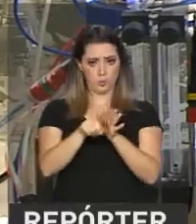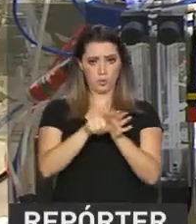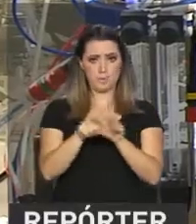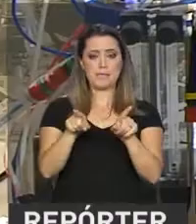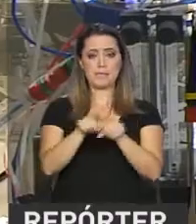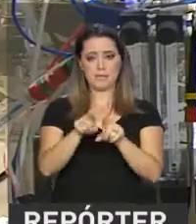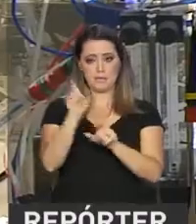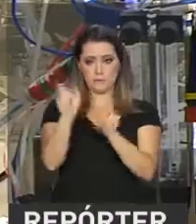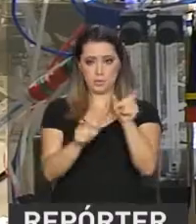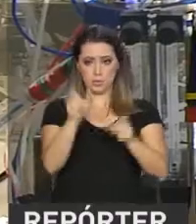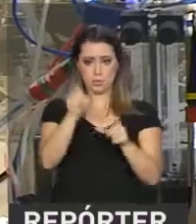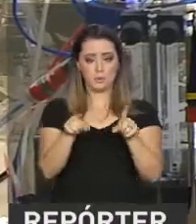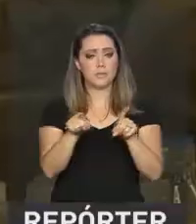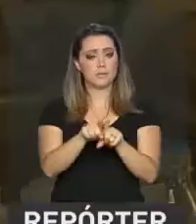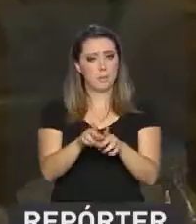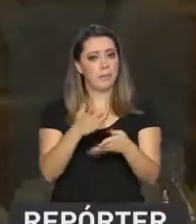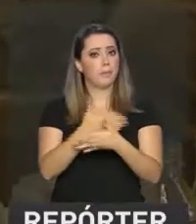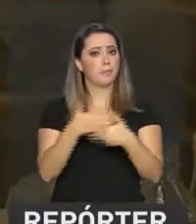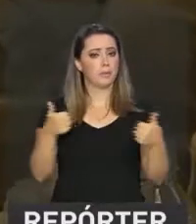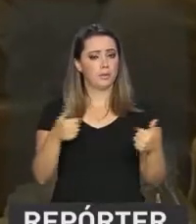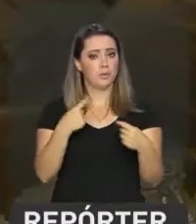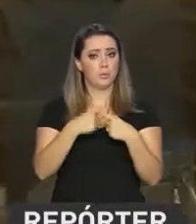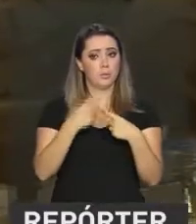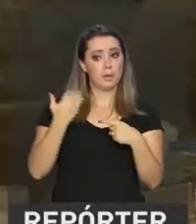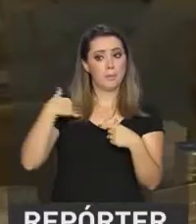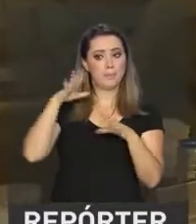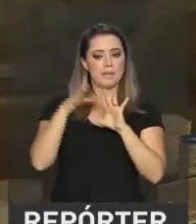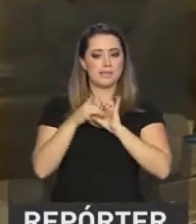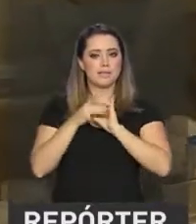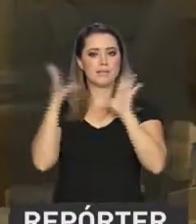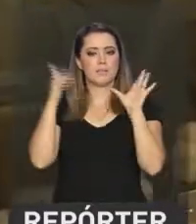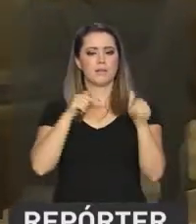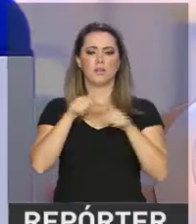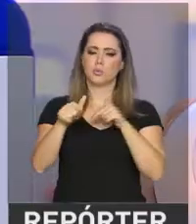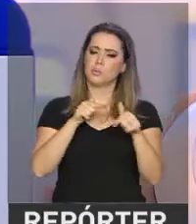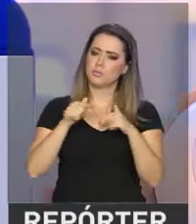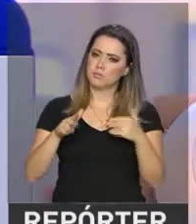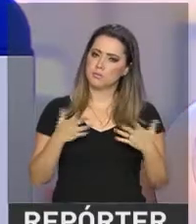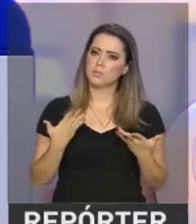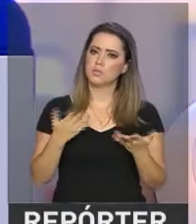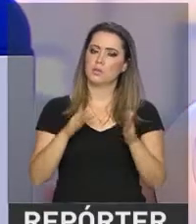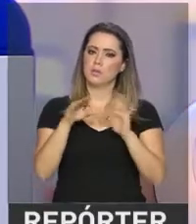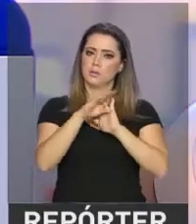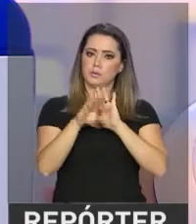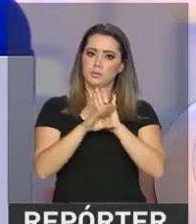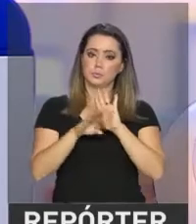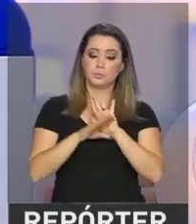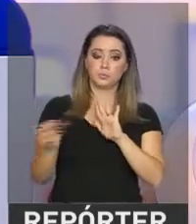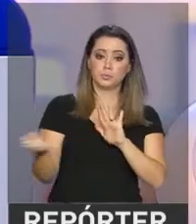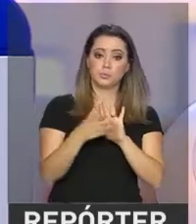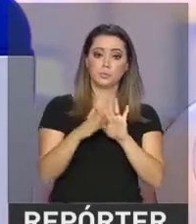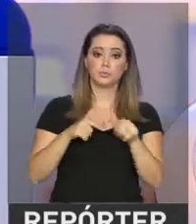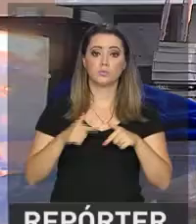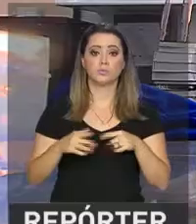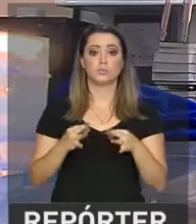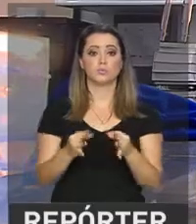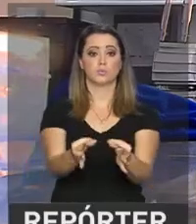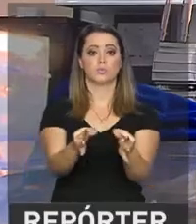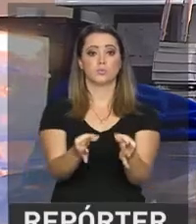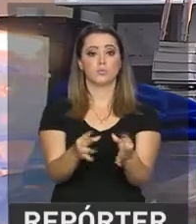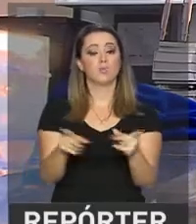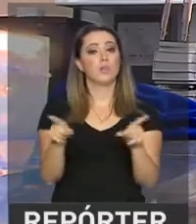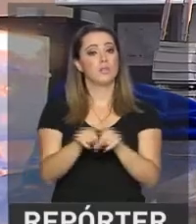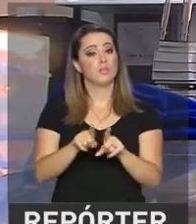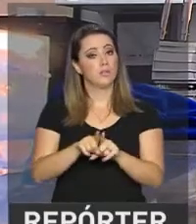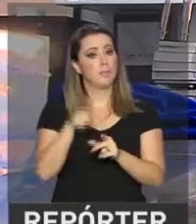marco legal da ciência e tecnologia ao ter mais liberdade para trabalhar em projetos de inovação tecnológica e